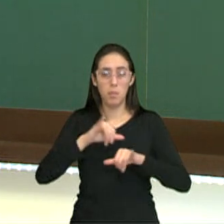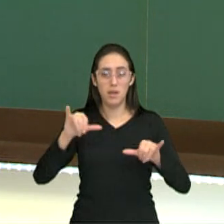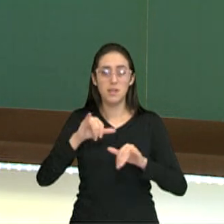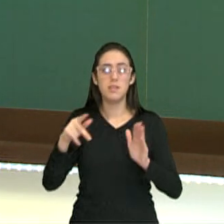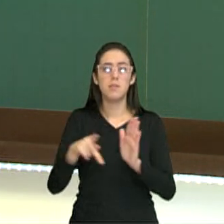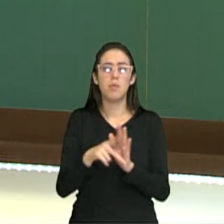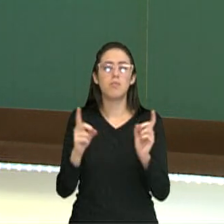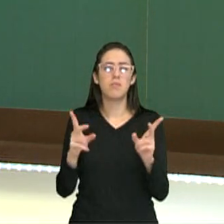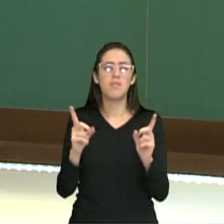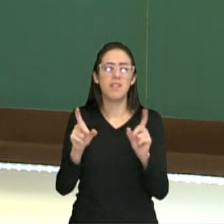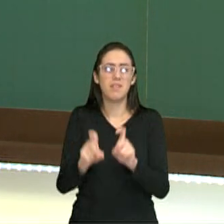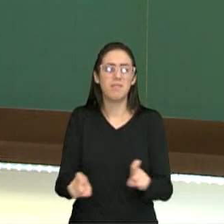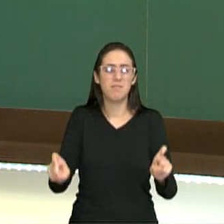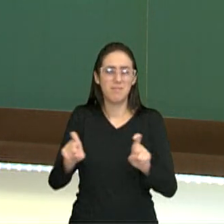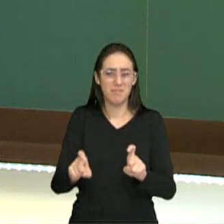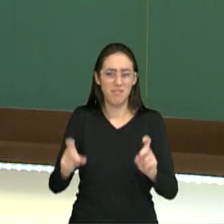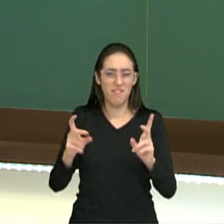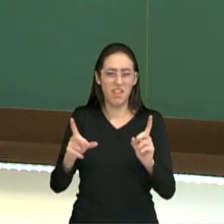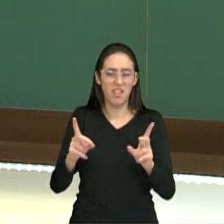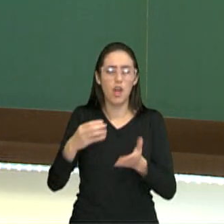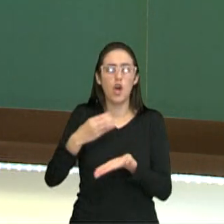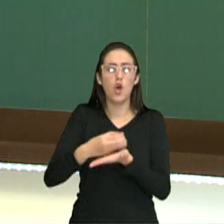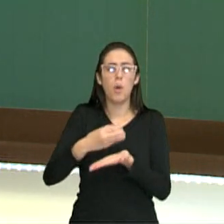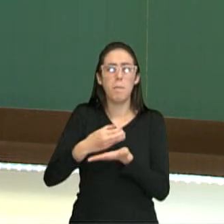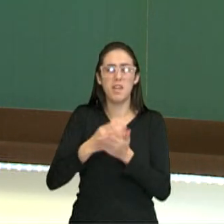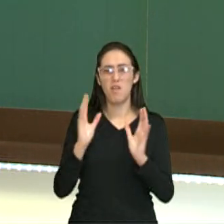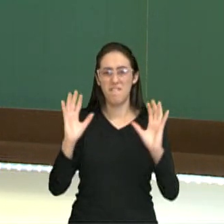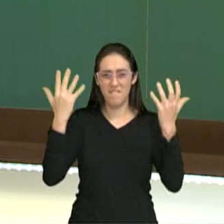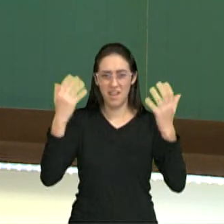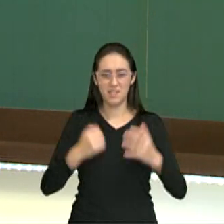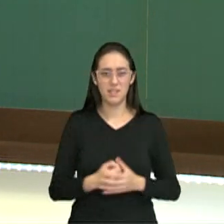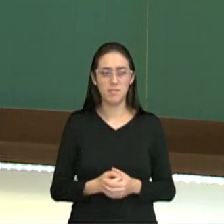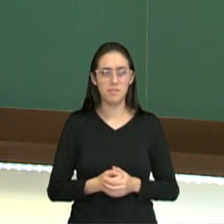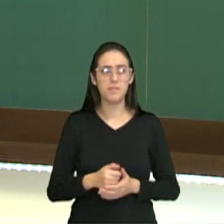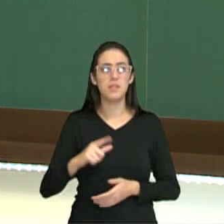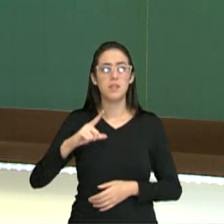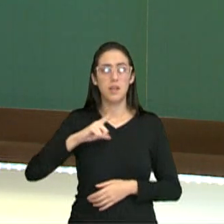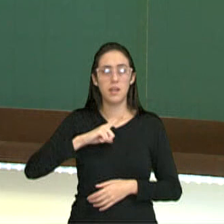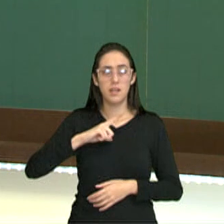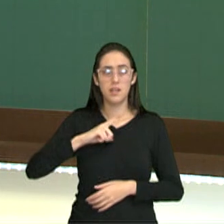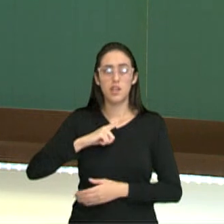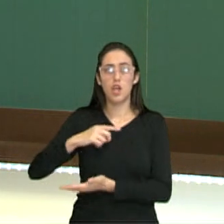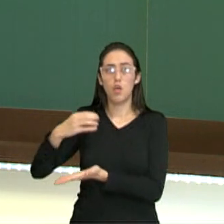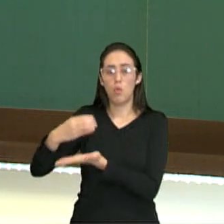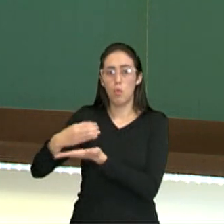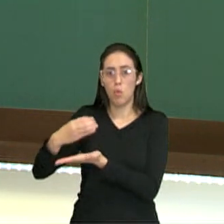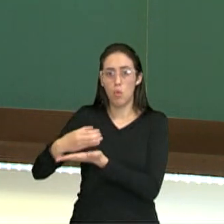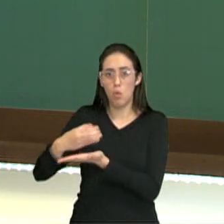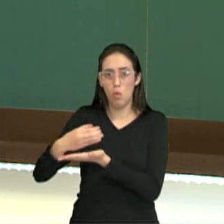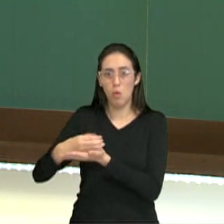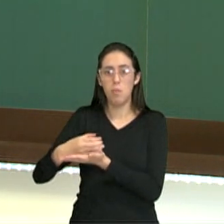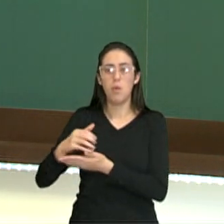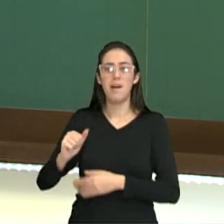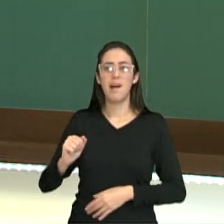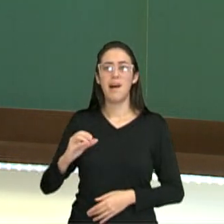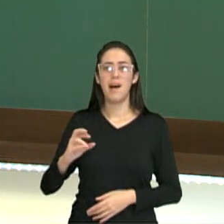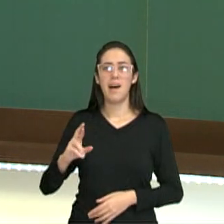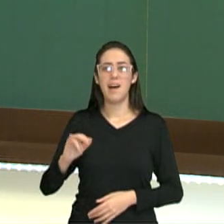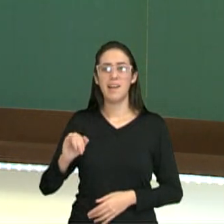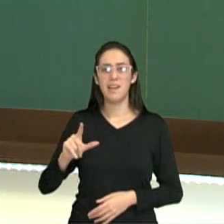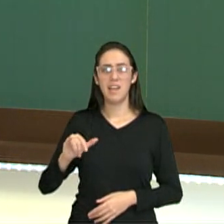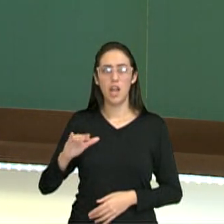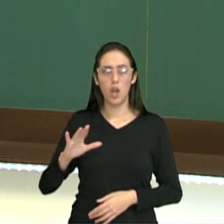de copinhos de festa. Tenho aqui o copinho de acrílico, 40 ml mousse, 1000